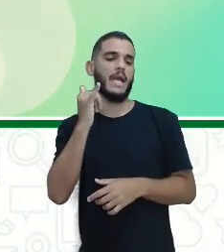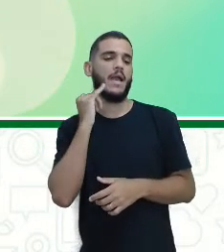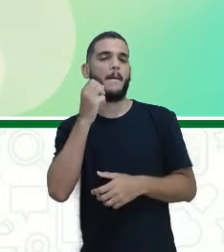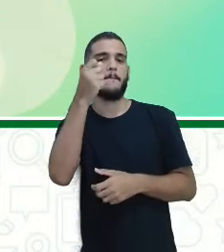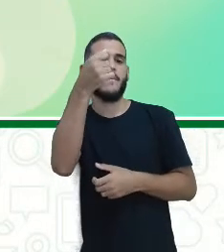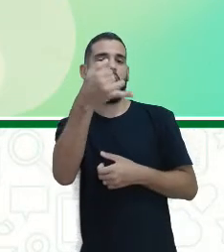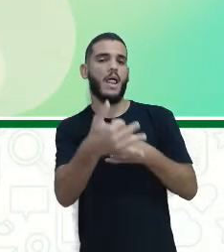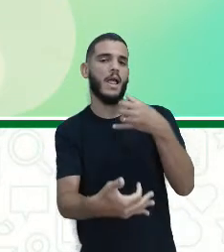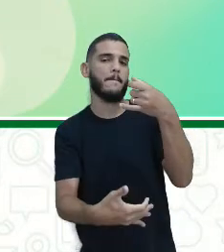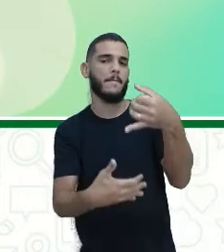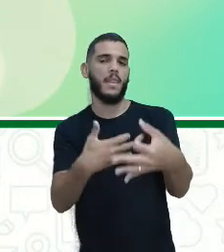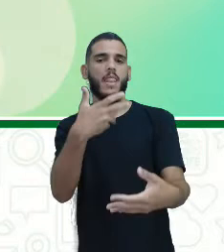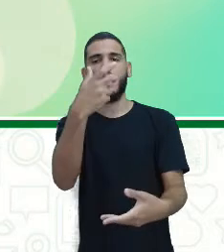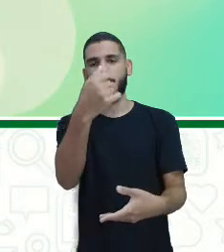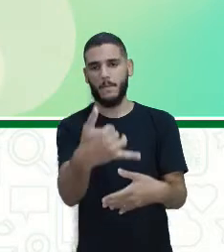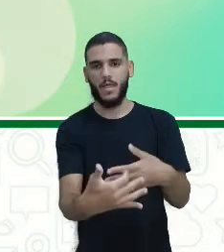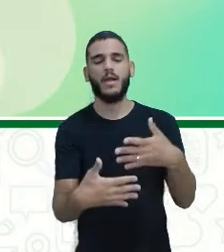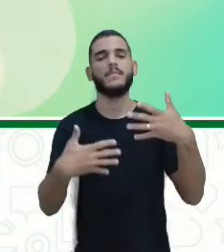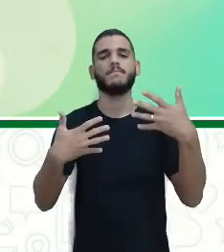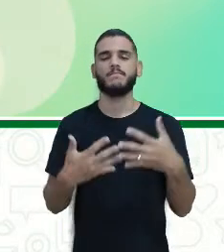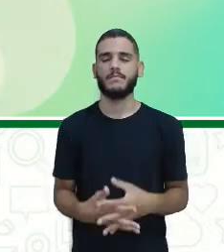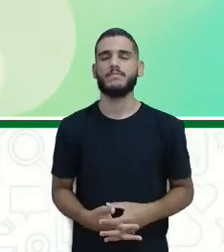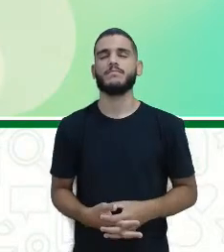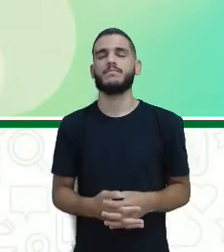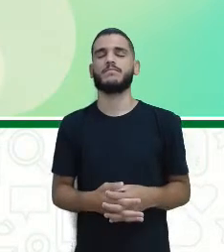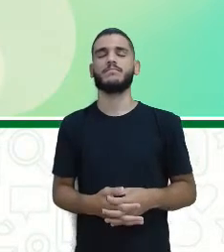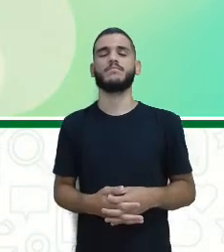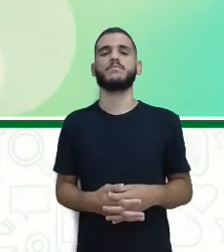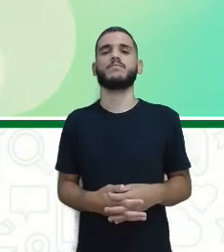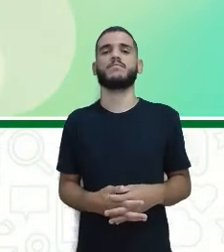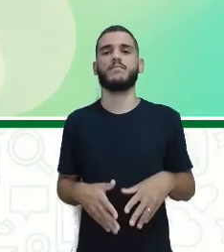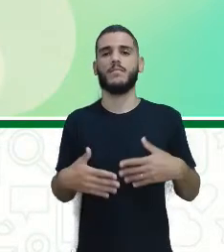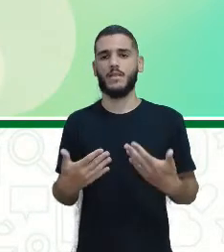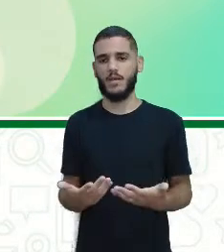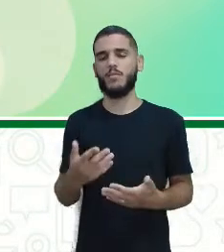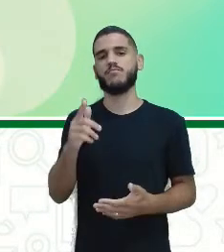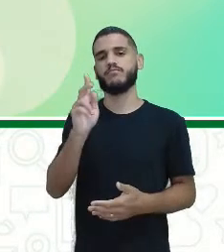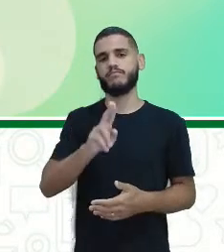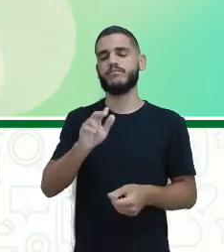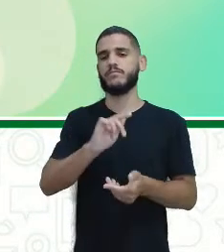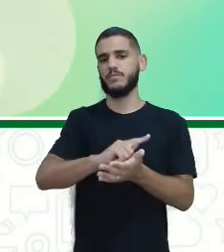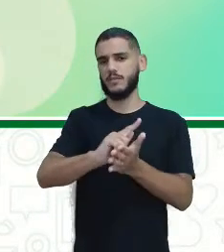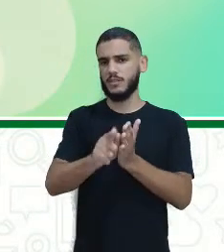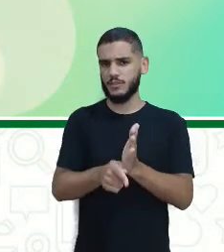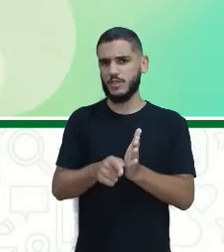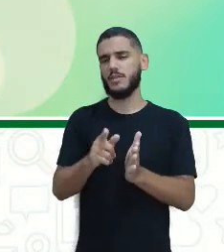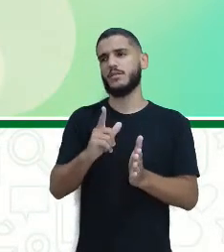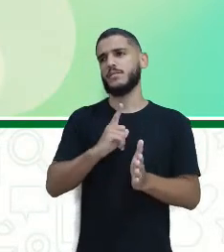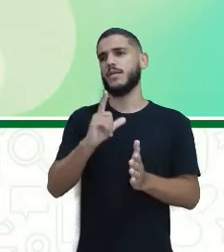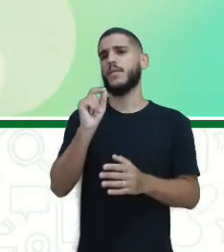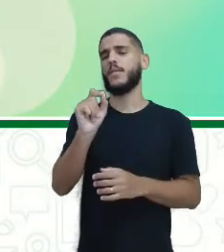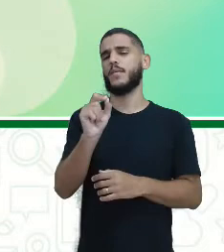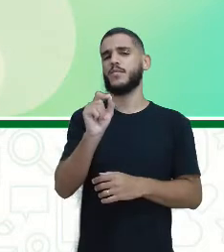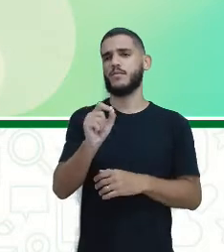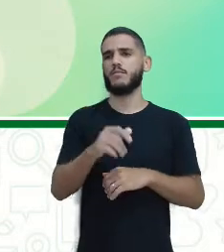da história de alguém. Só que nesse gênero, os elementos são